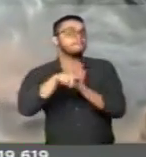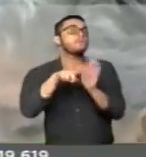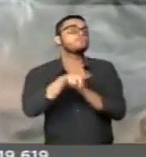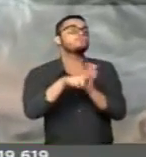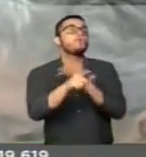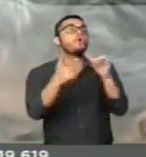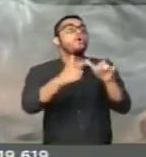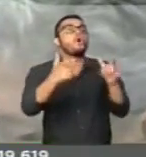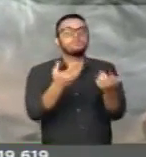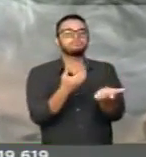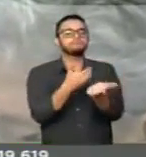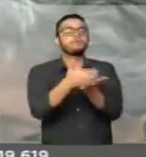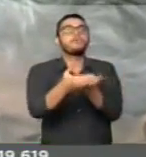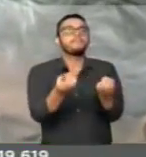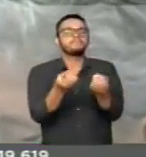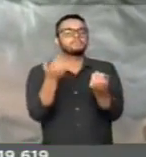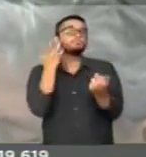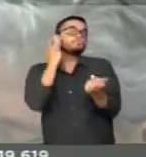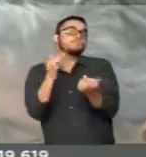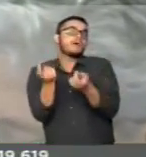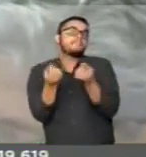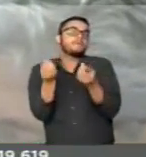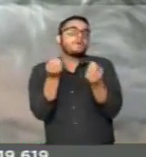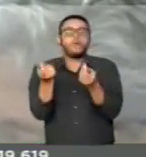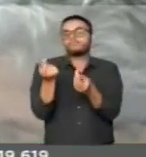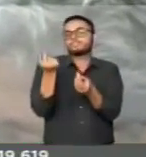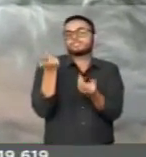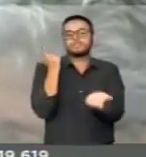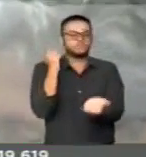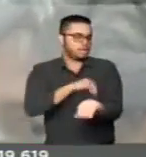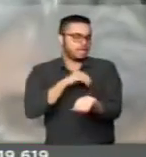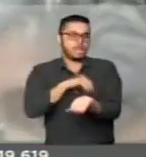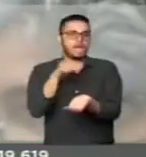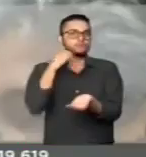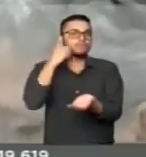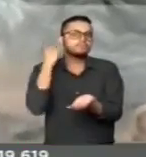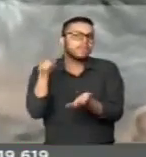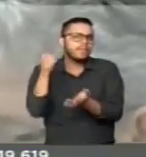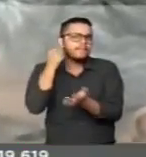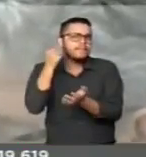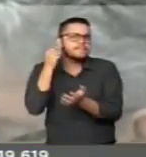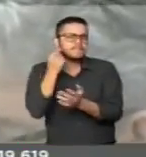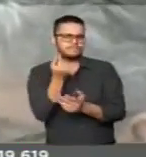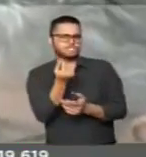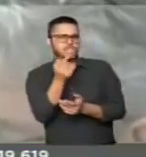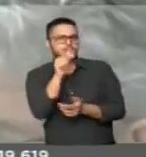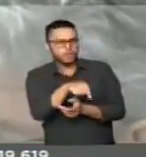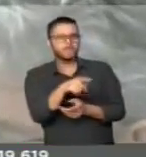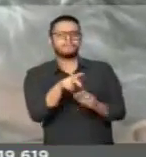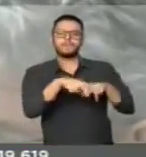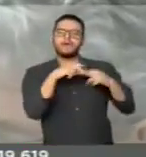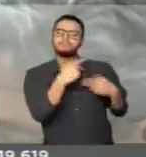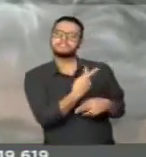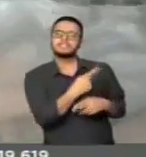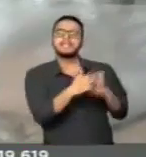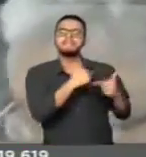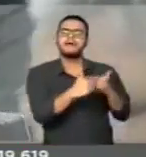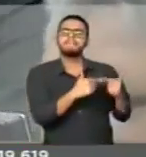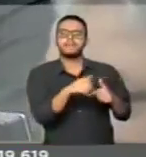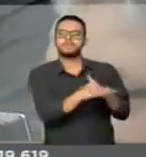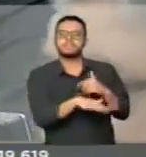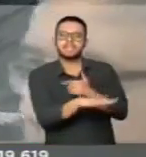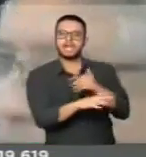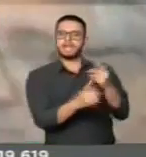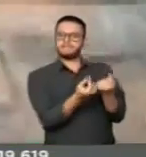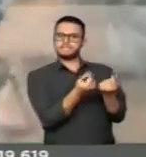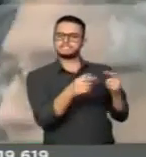de quanto era o salário de um deputado federal. Ela pensava que os recursos eram oriundos da atuação do seu marido, no mercado financeiro, no ramo empresarial, mas nunca